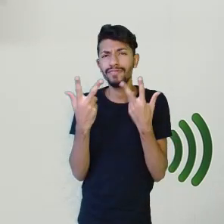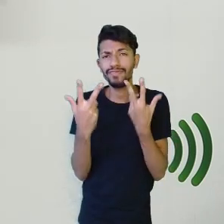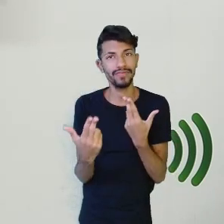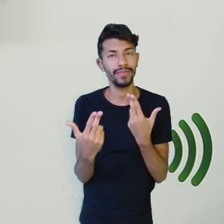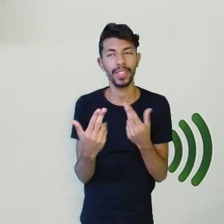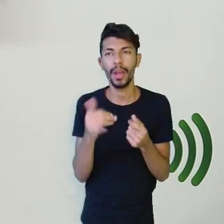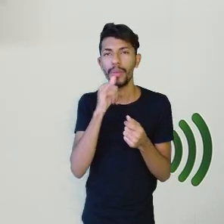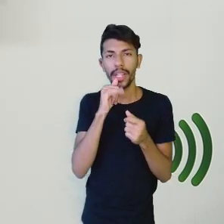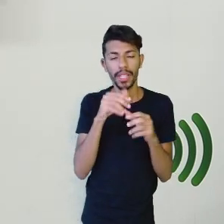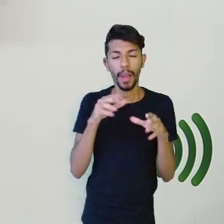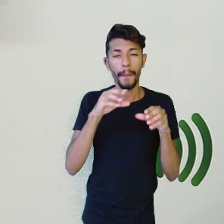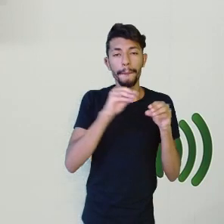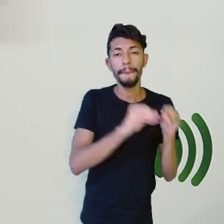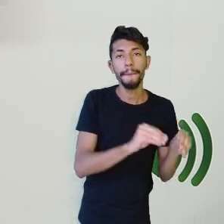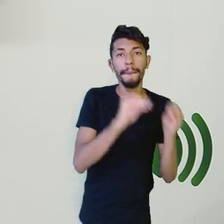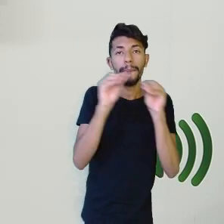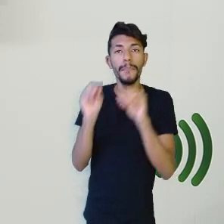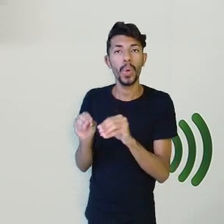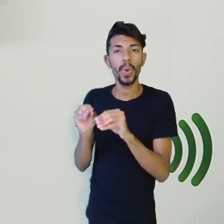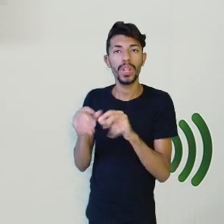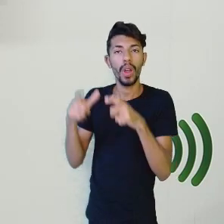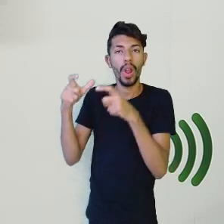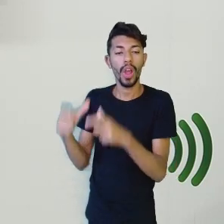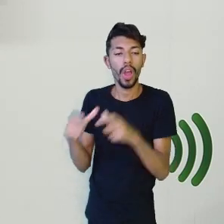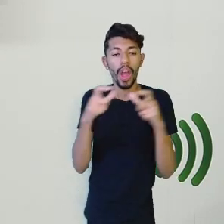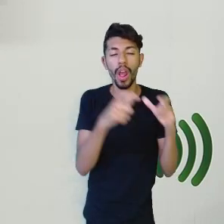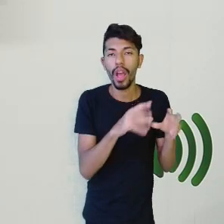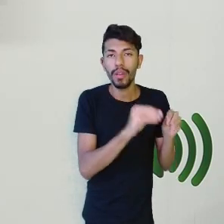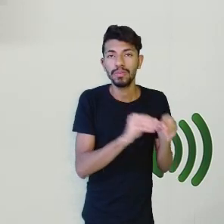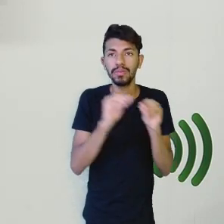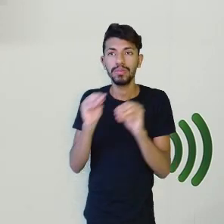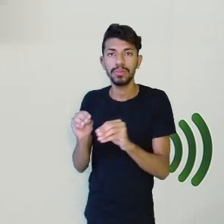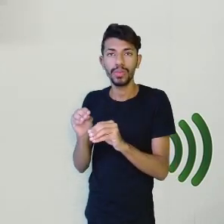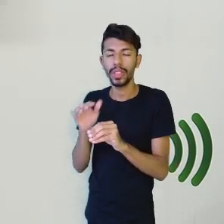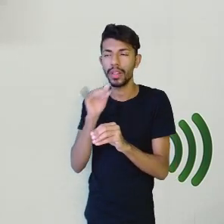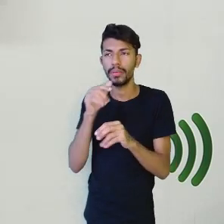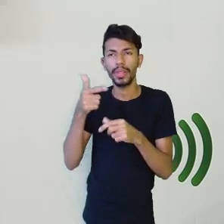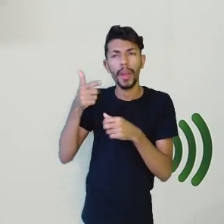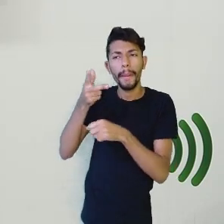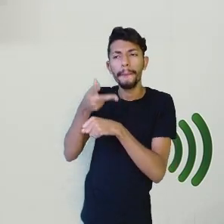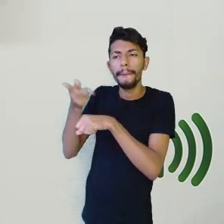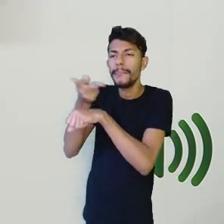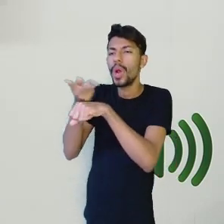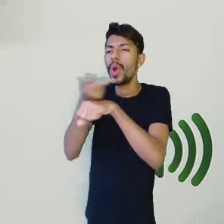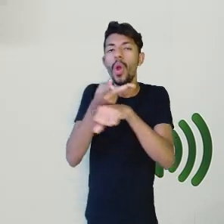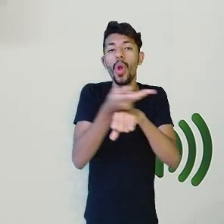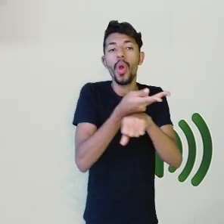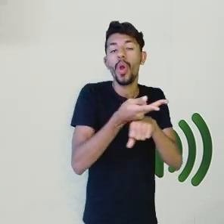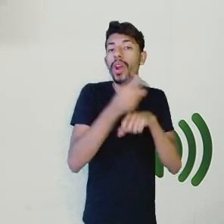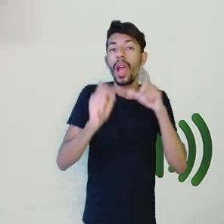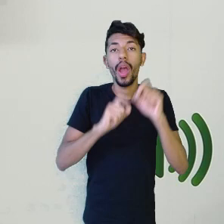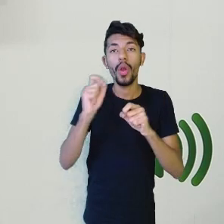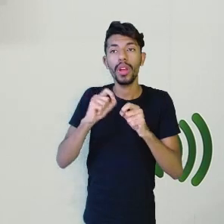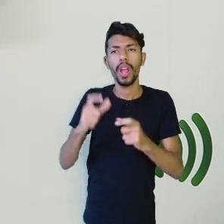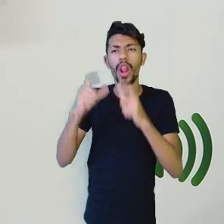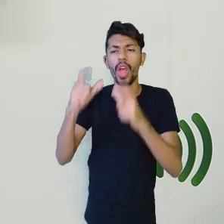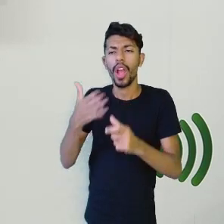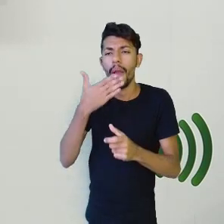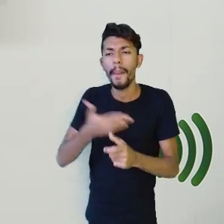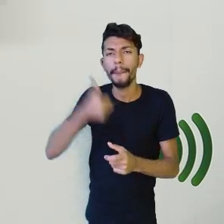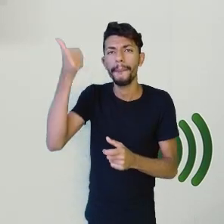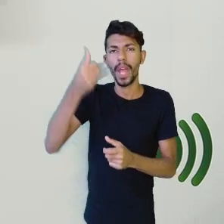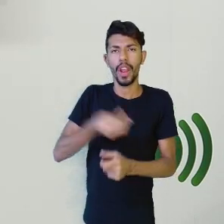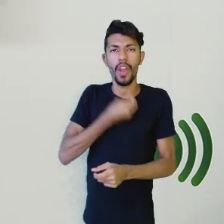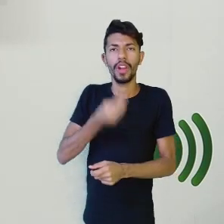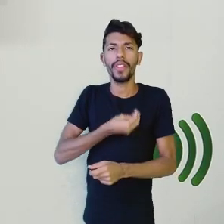do local onde elas habitualmente vivem para procurarem condições de vida melhor,